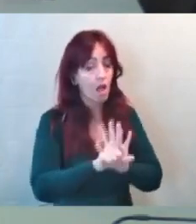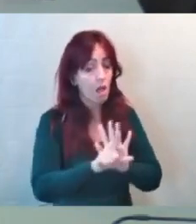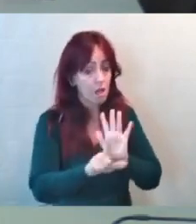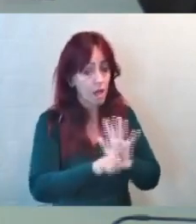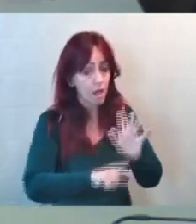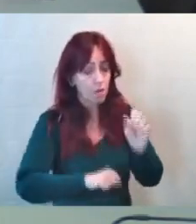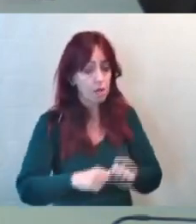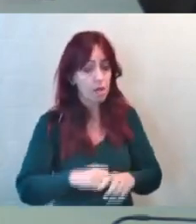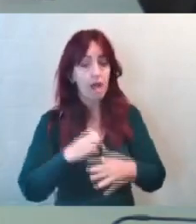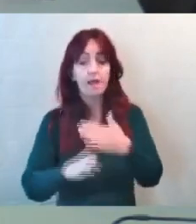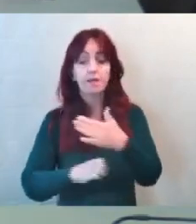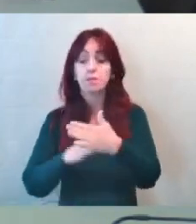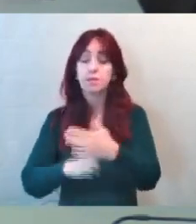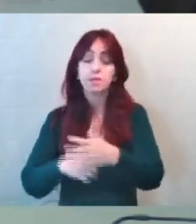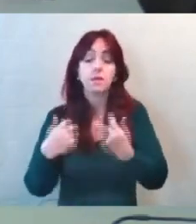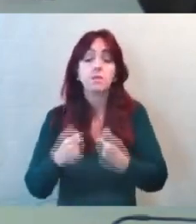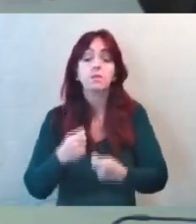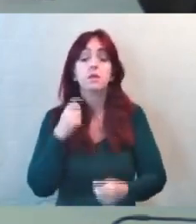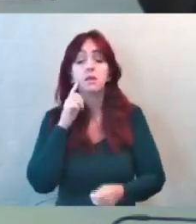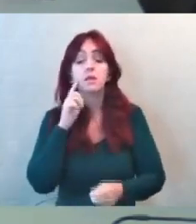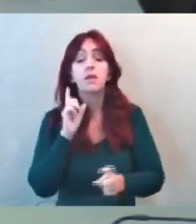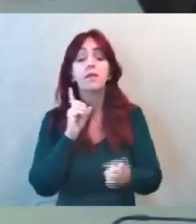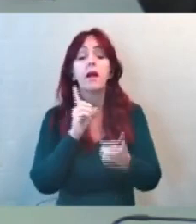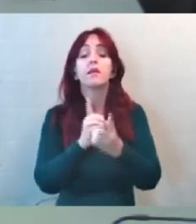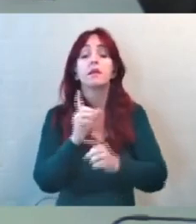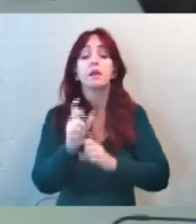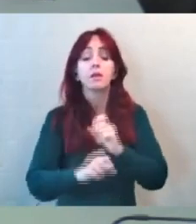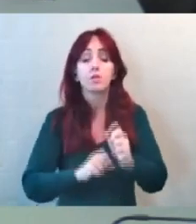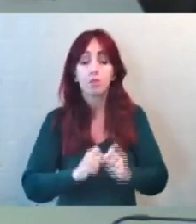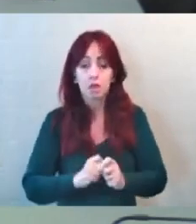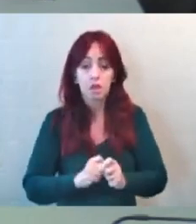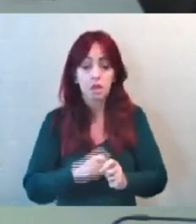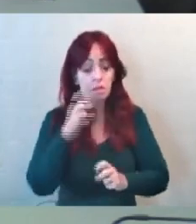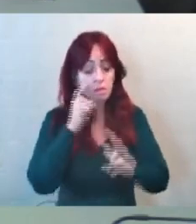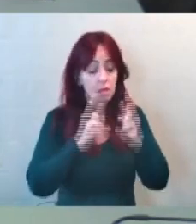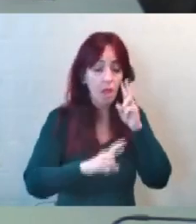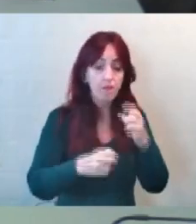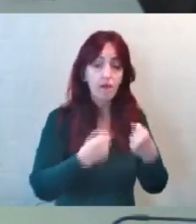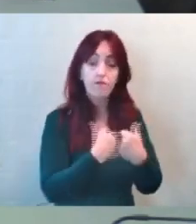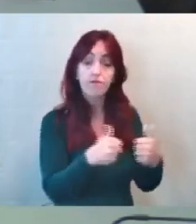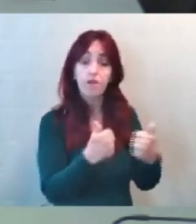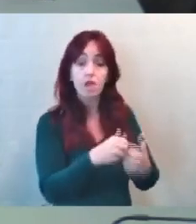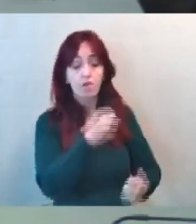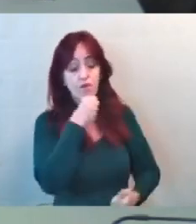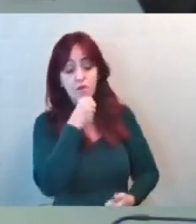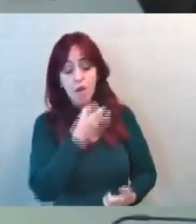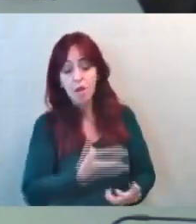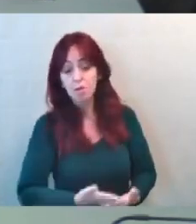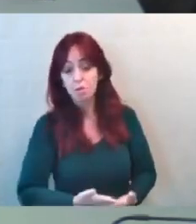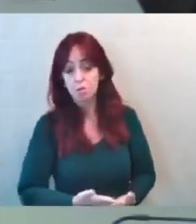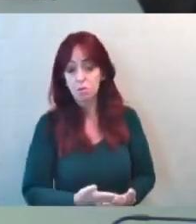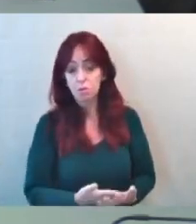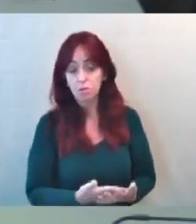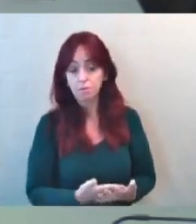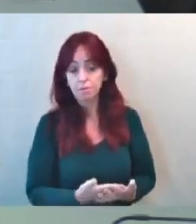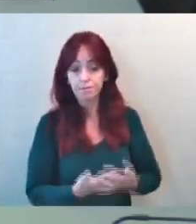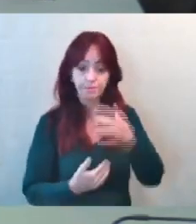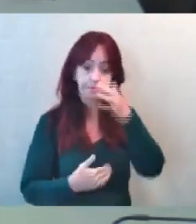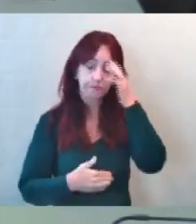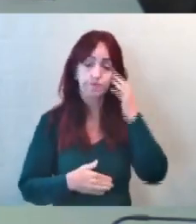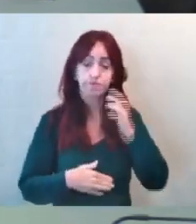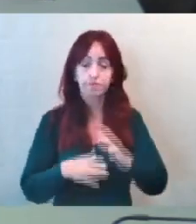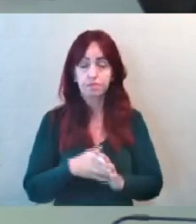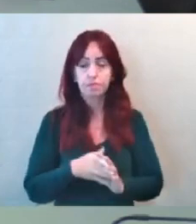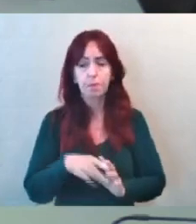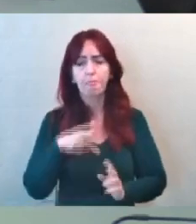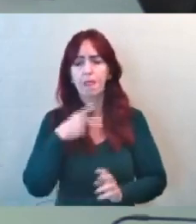estar atendendo a idade máxima dos veículos, e não estão. O prefeito, ex-prefeito Alexandre